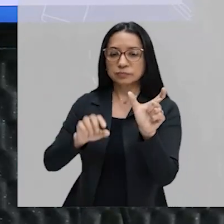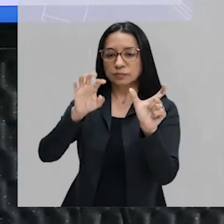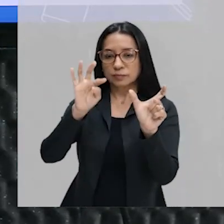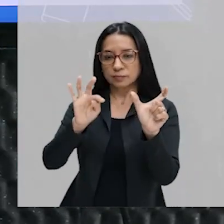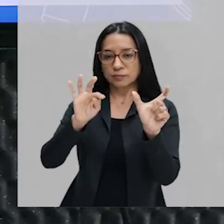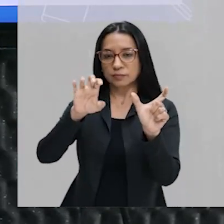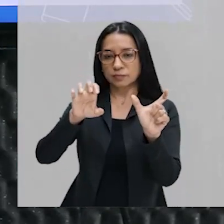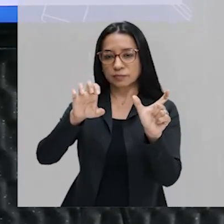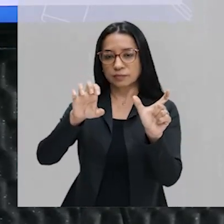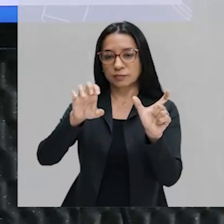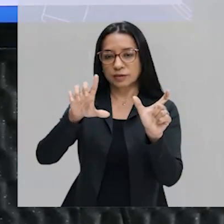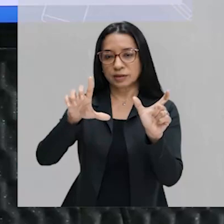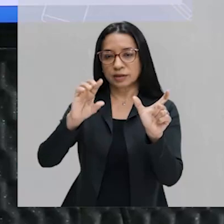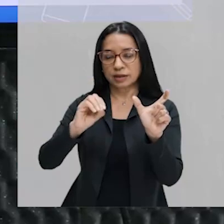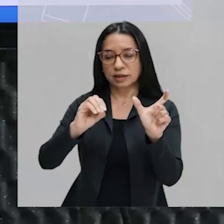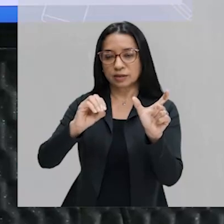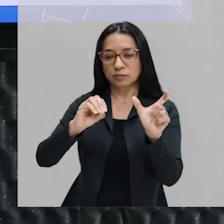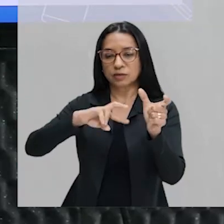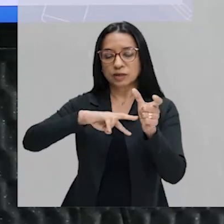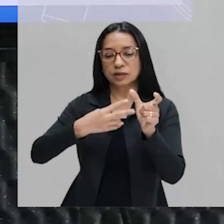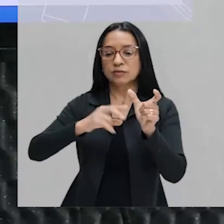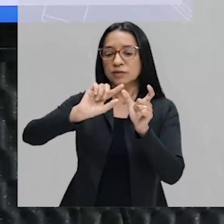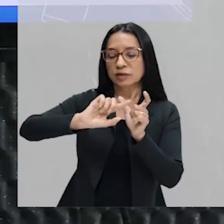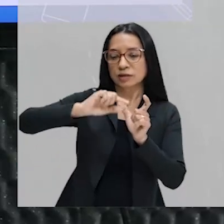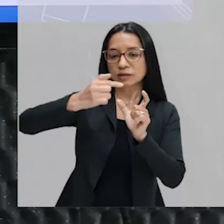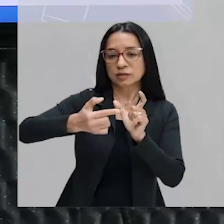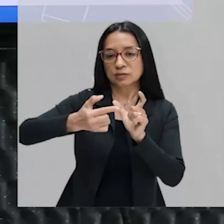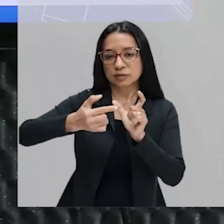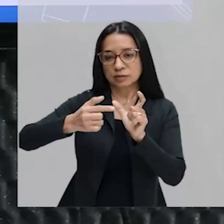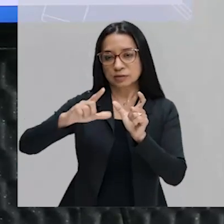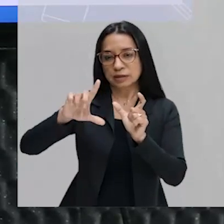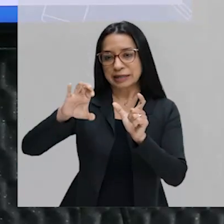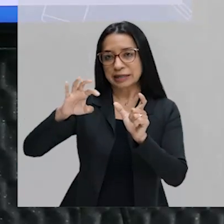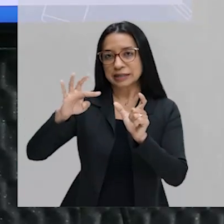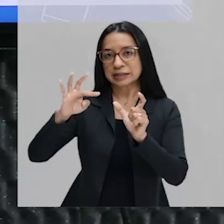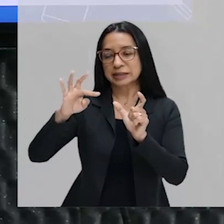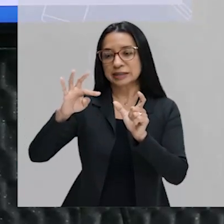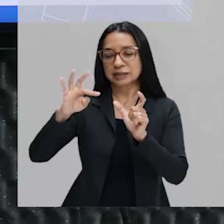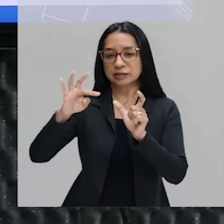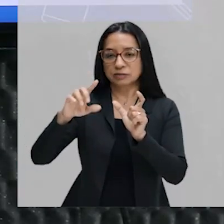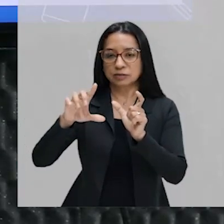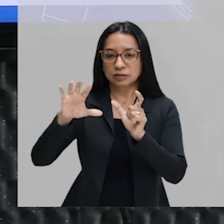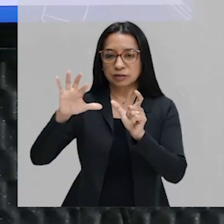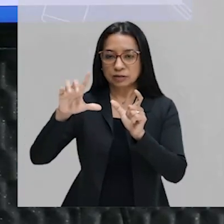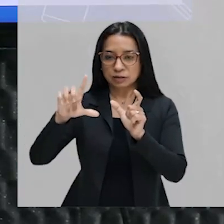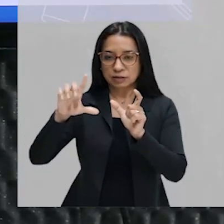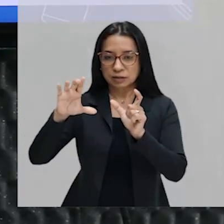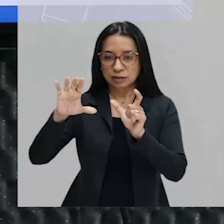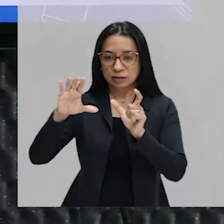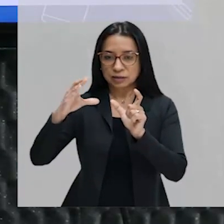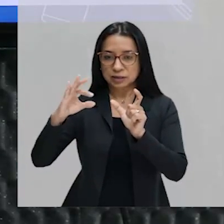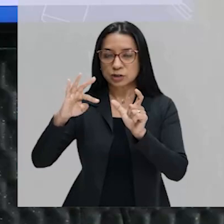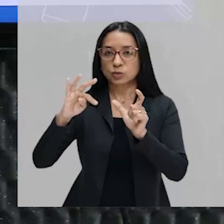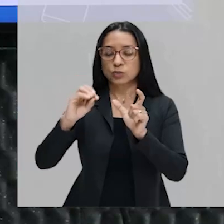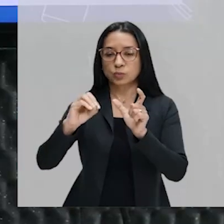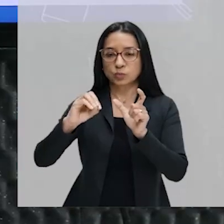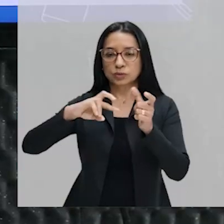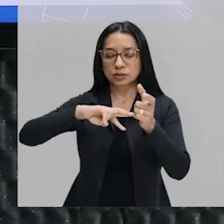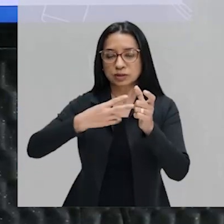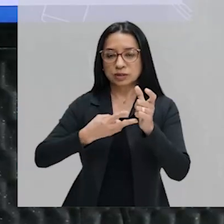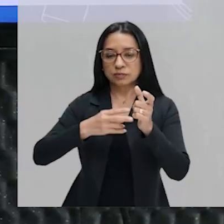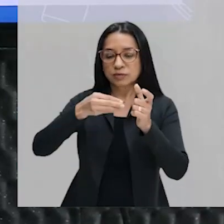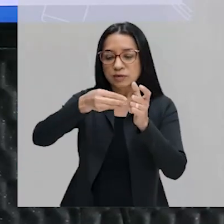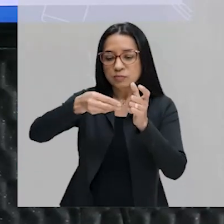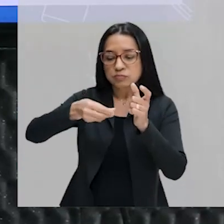extremidade, tá? E lécito quer dizer vitelo. Vitelo. O vitelo é uma substância nutritiva presente no